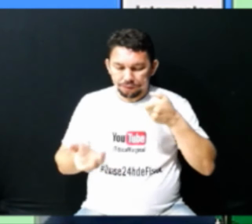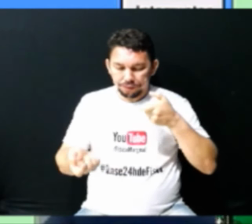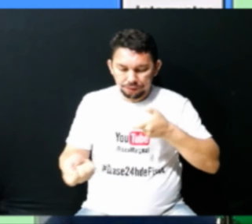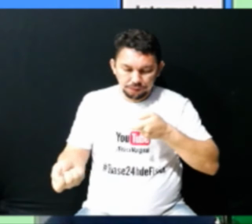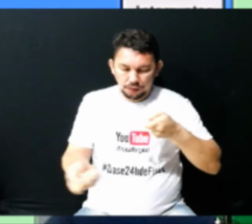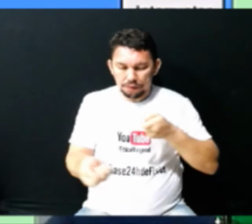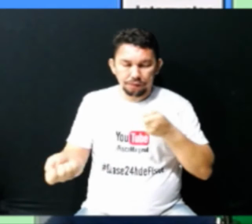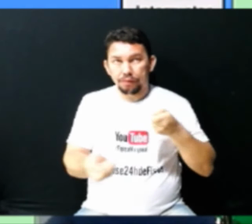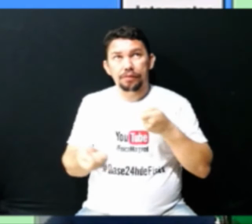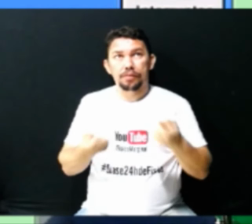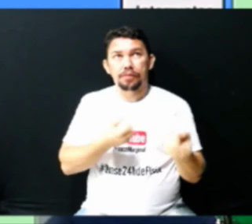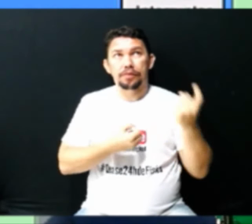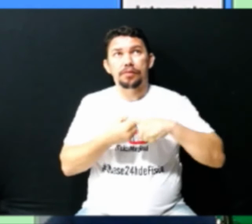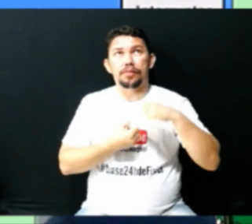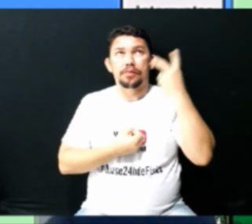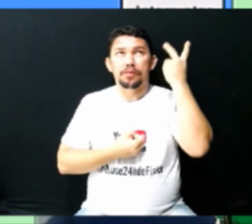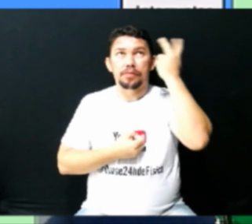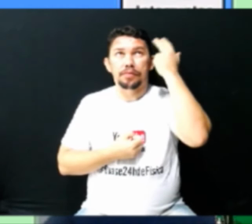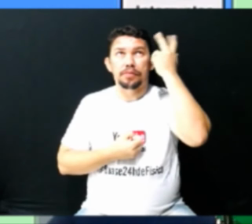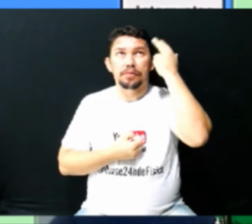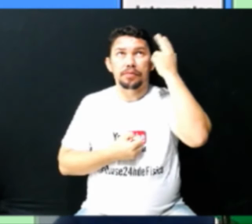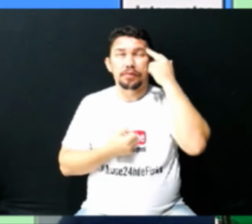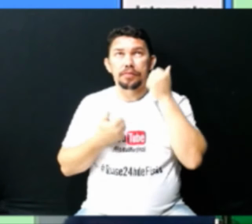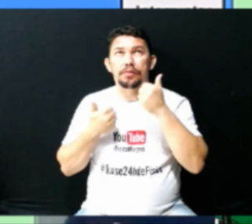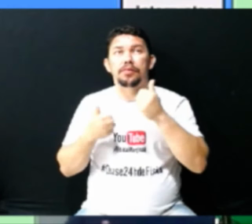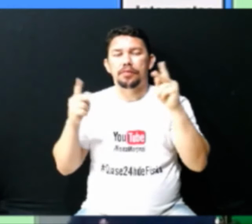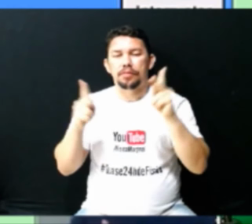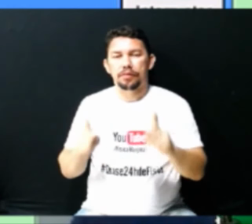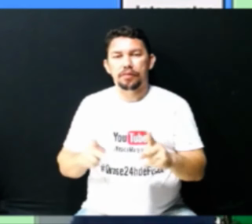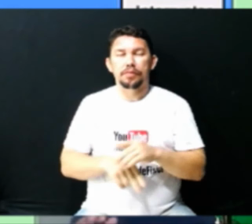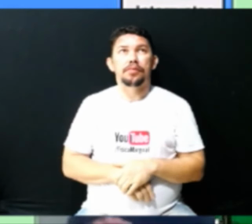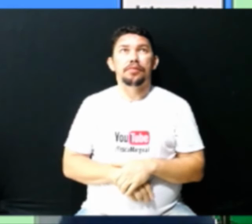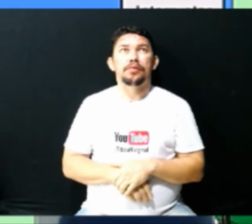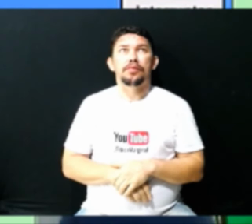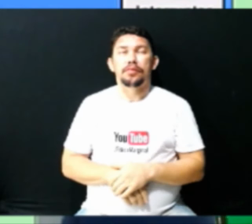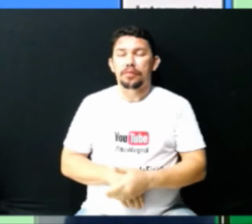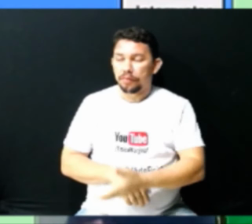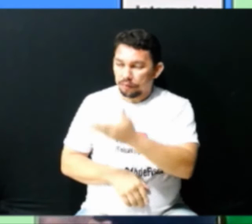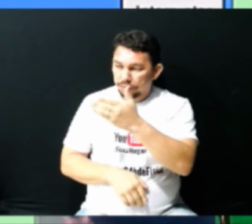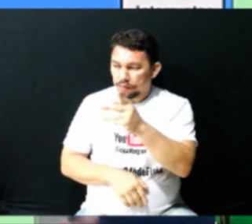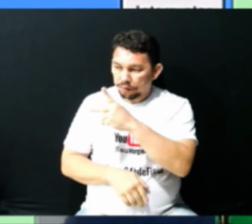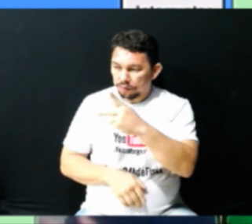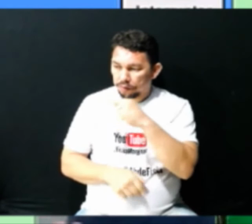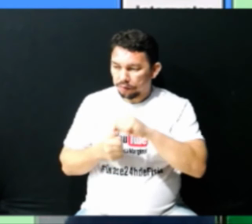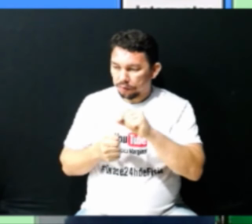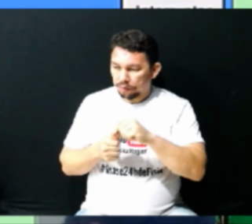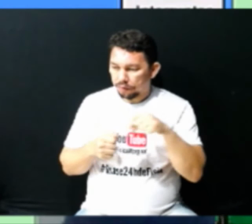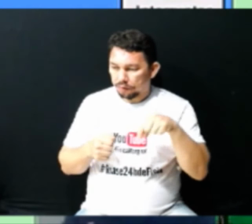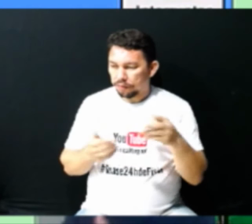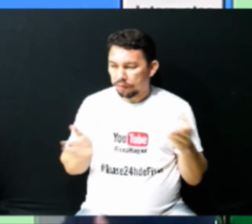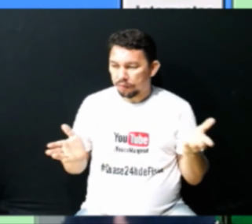circuito volta a funcionar normalmente. E Dafrânio, tem alguma coisa que você quer que eu faça aqui? Eu posso